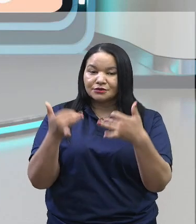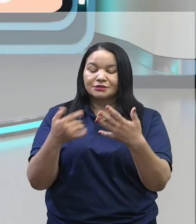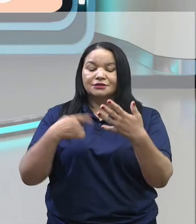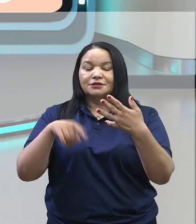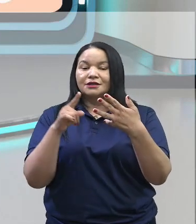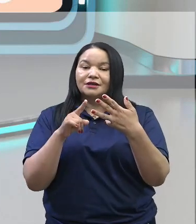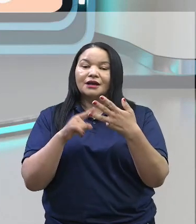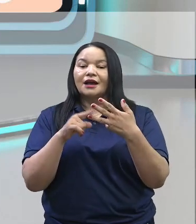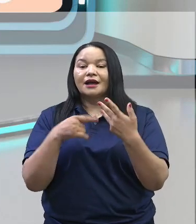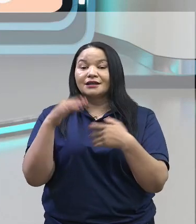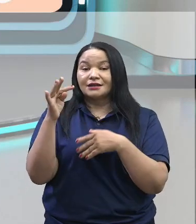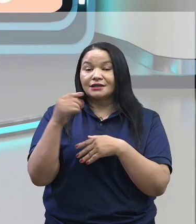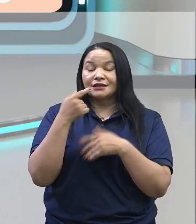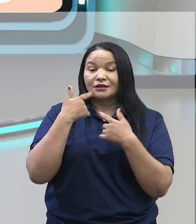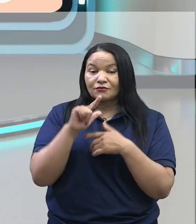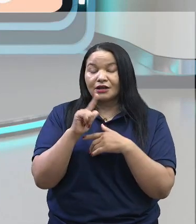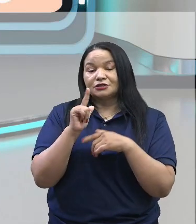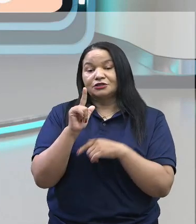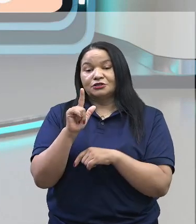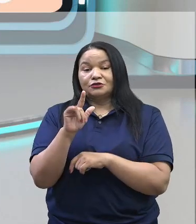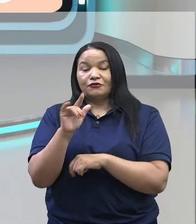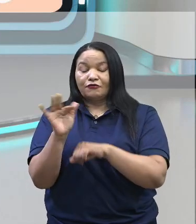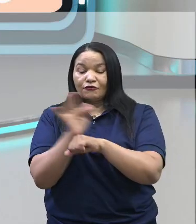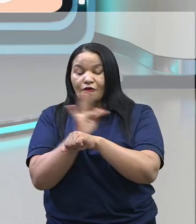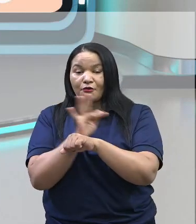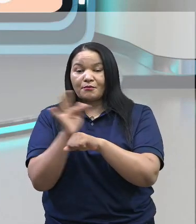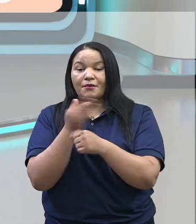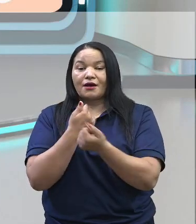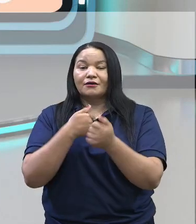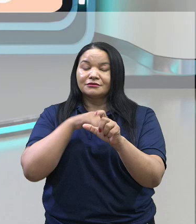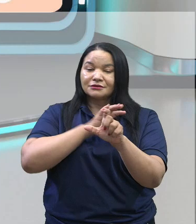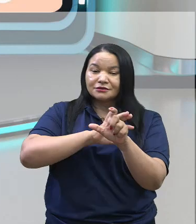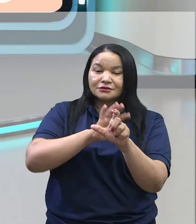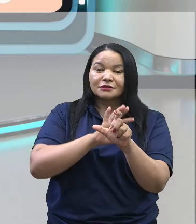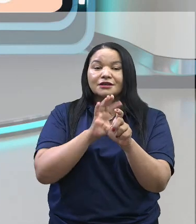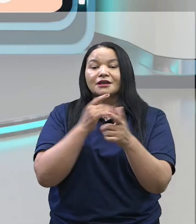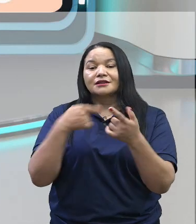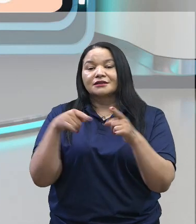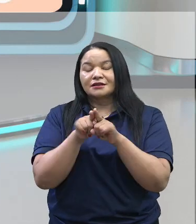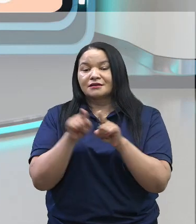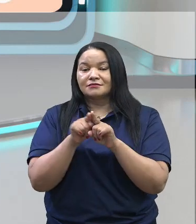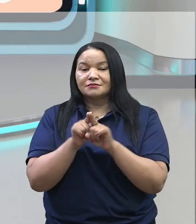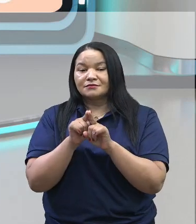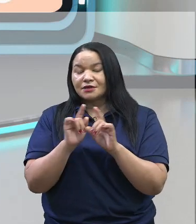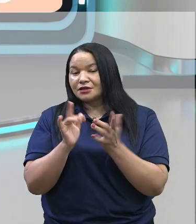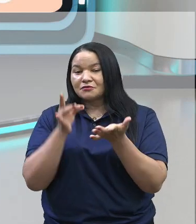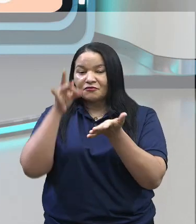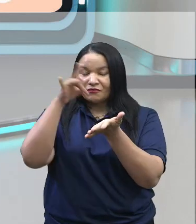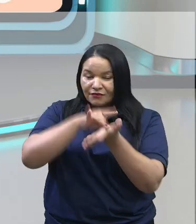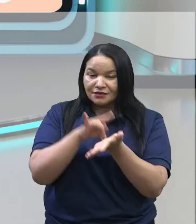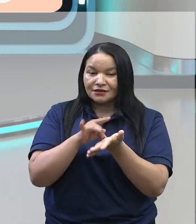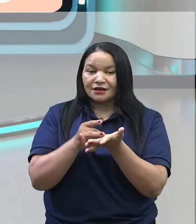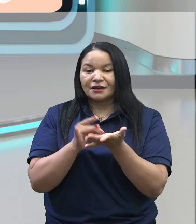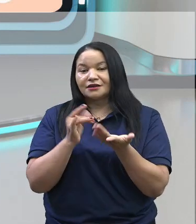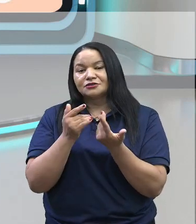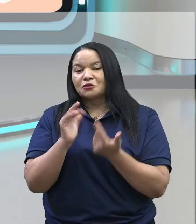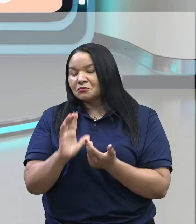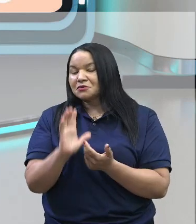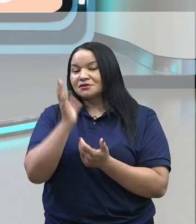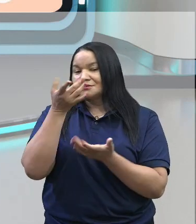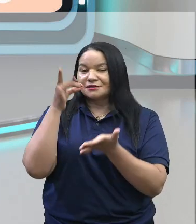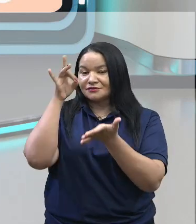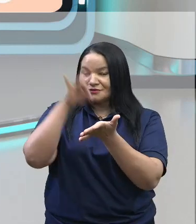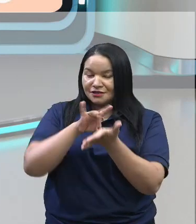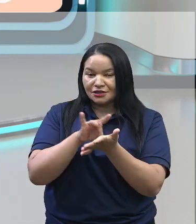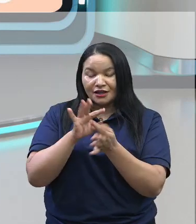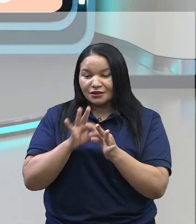mais formal, denotativa, os fatos, de fato, são verídicos, né? Então,